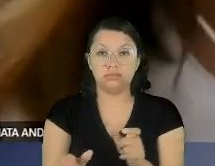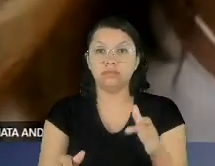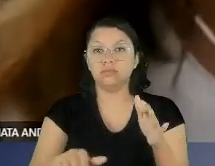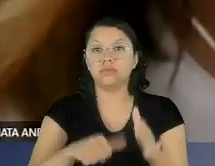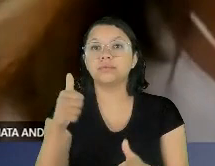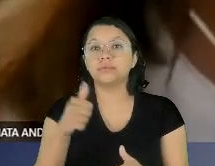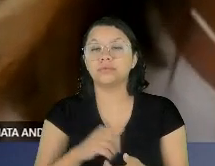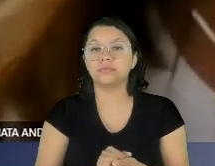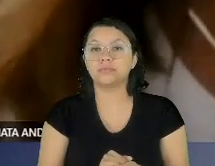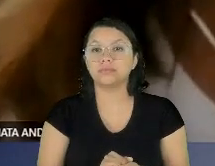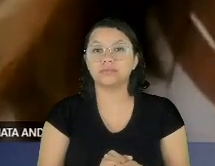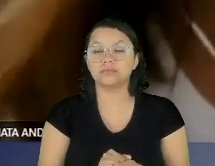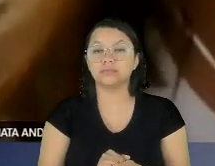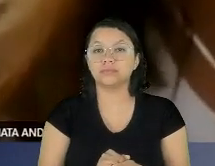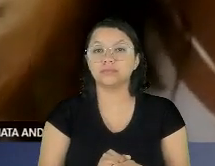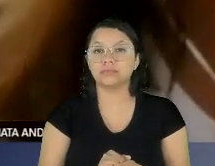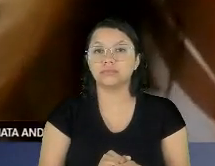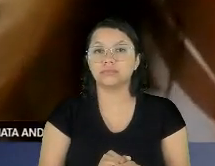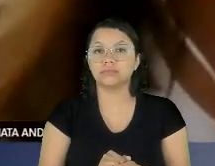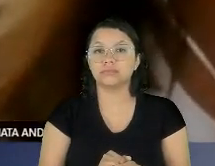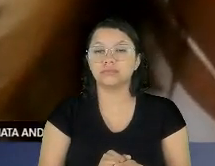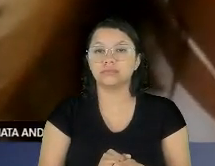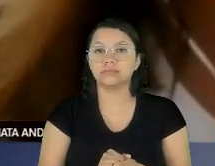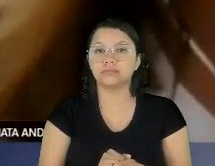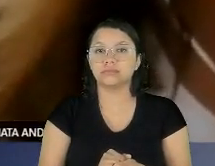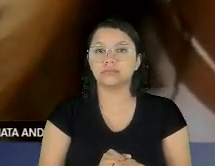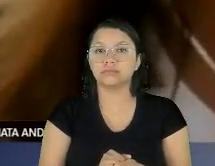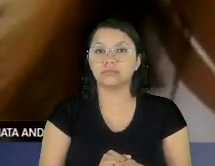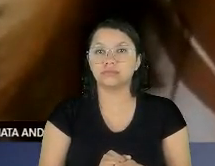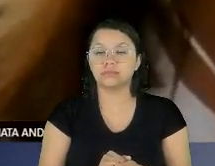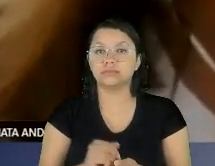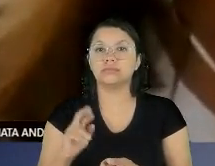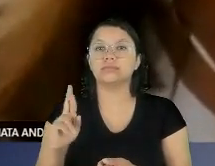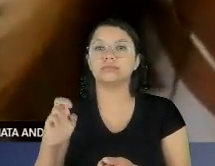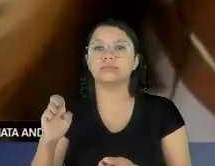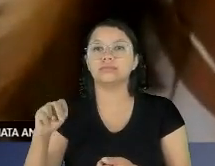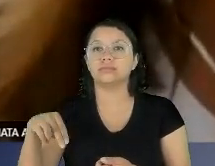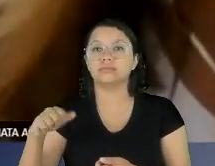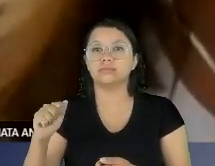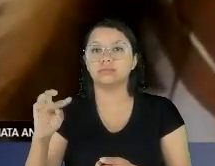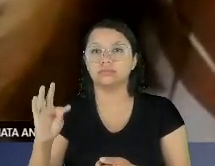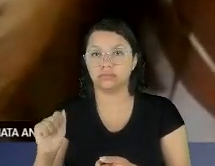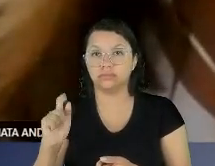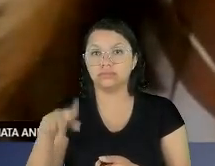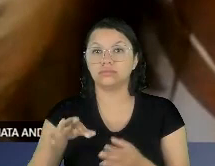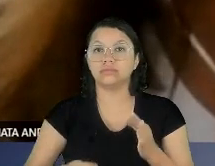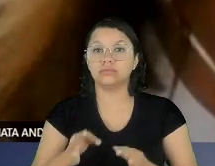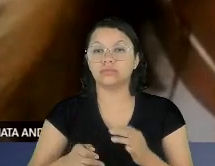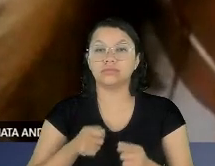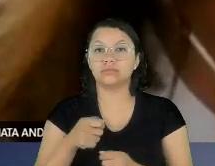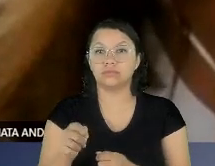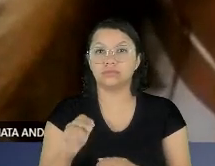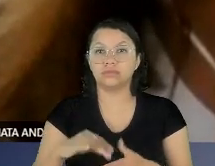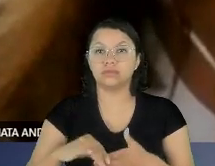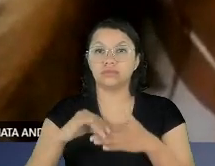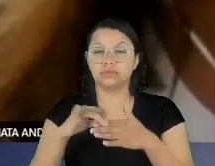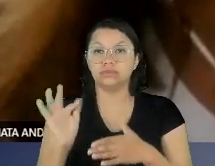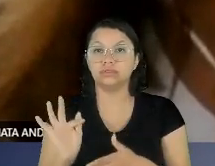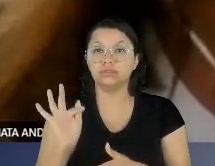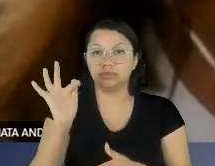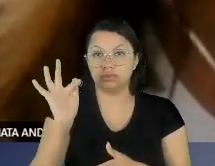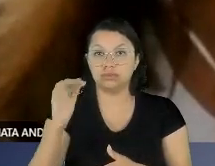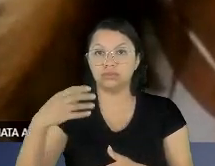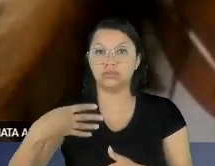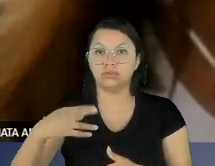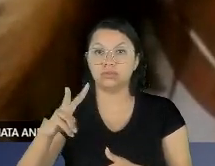A primeira delas vai ser a doutora Renata Andrade, que é juíza federal titular da 4ª Vara